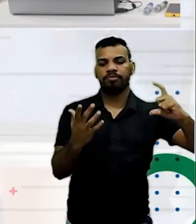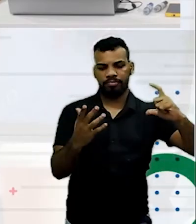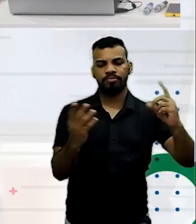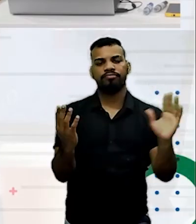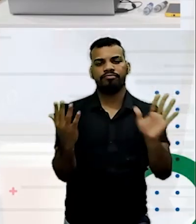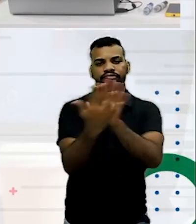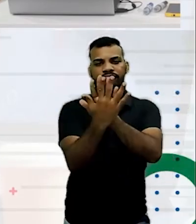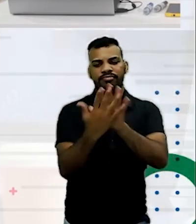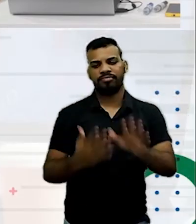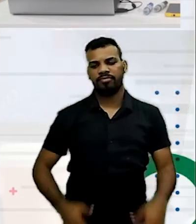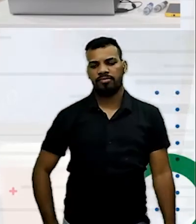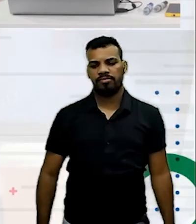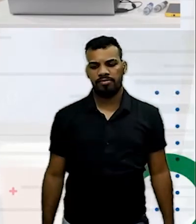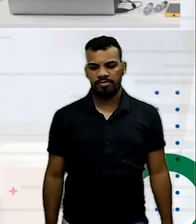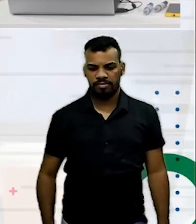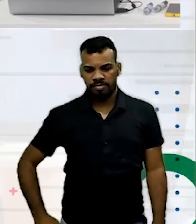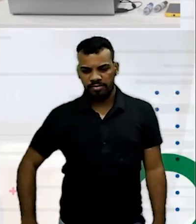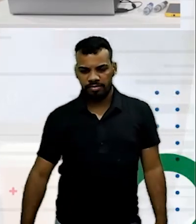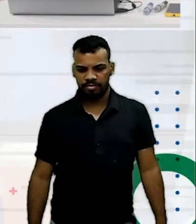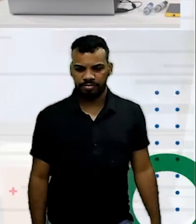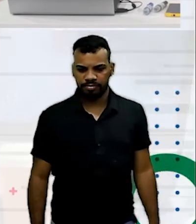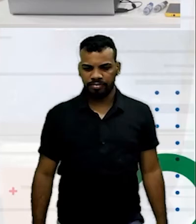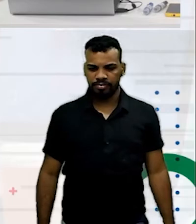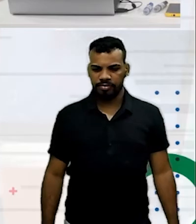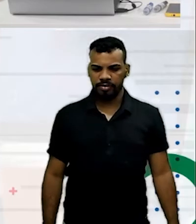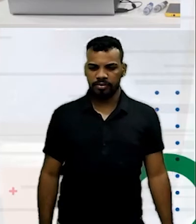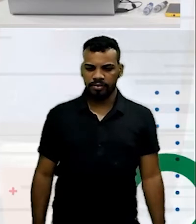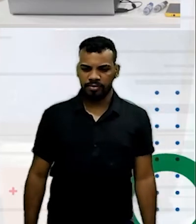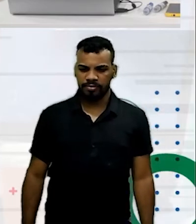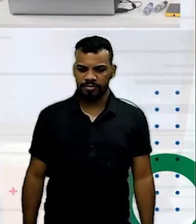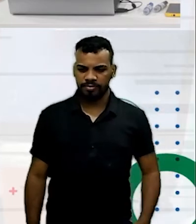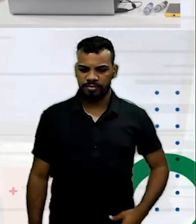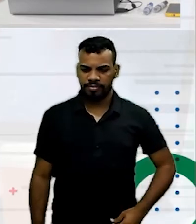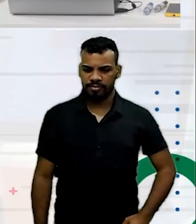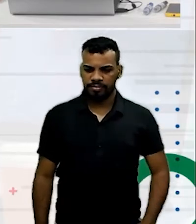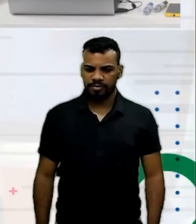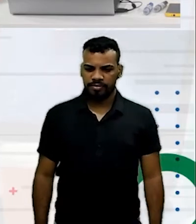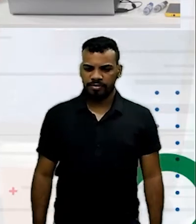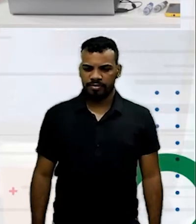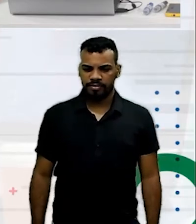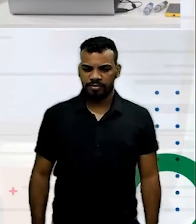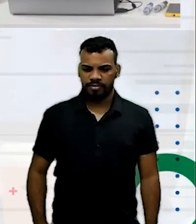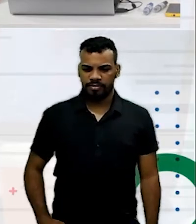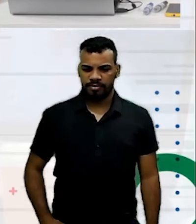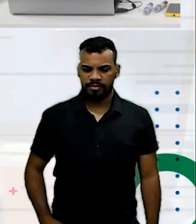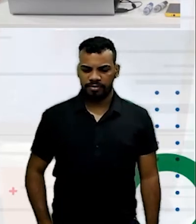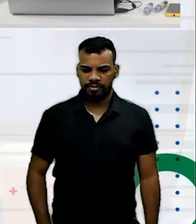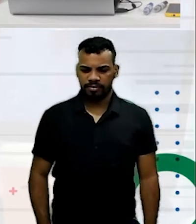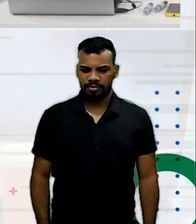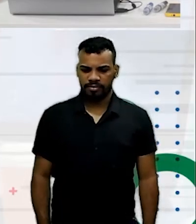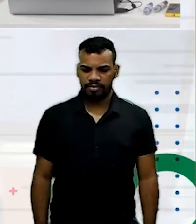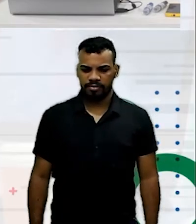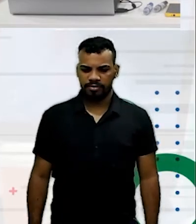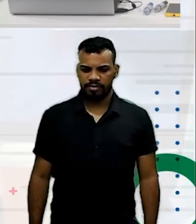esse. Seleciono, uso o Tidy Up e ele vai corrigir para mim.